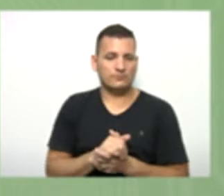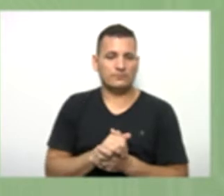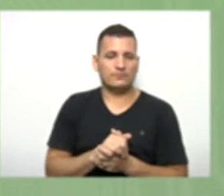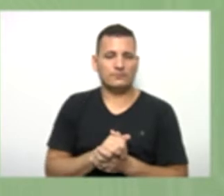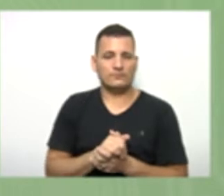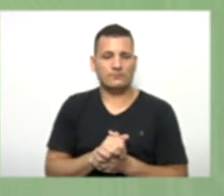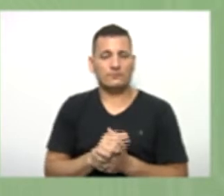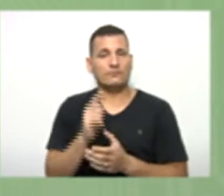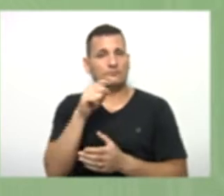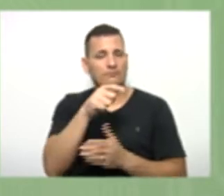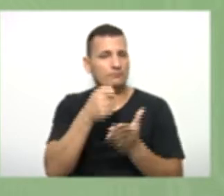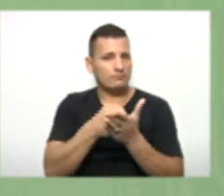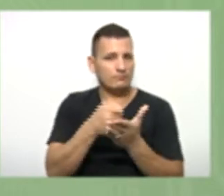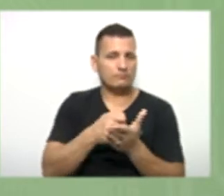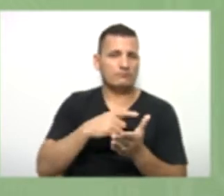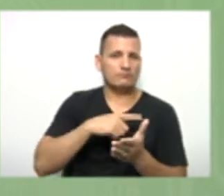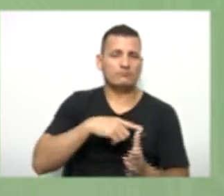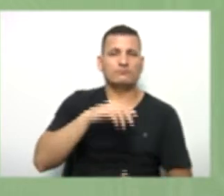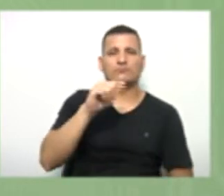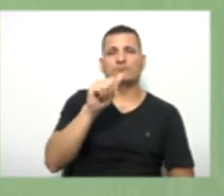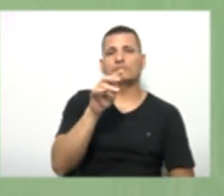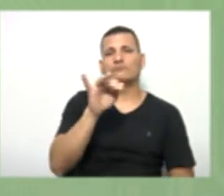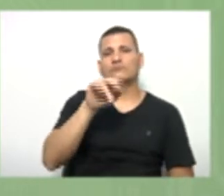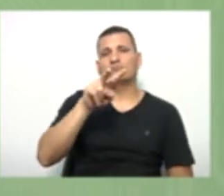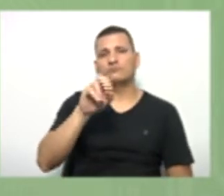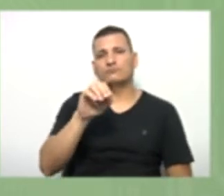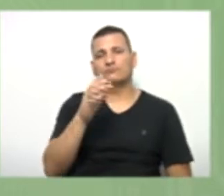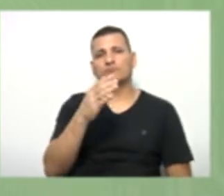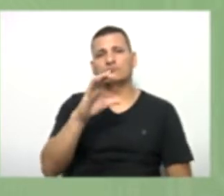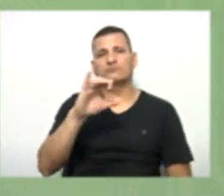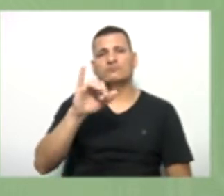obrigações nós temos o ativo circulante, o ativo não circulante,